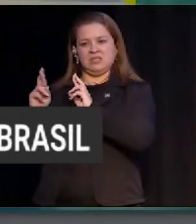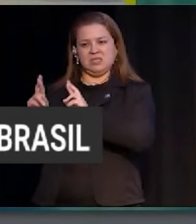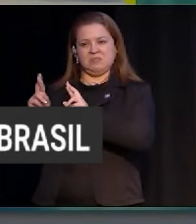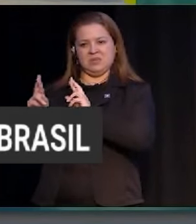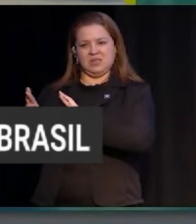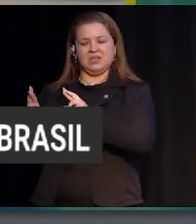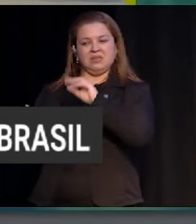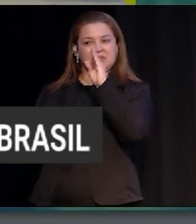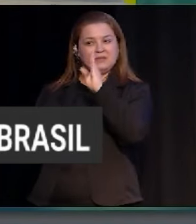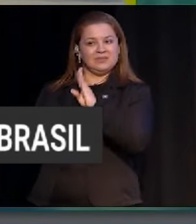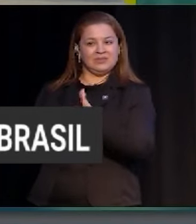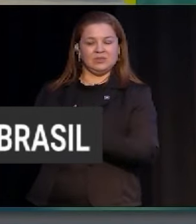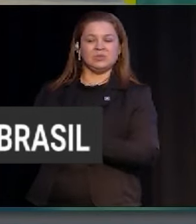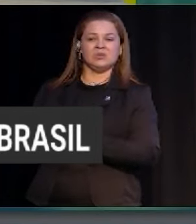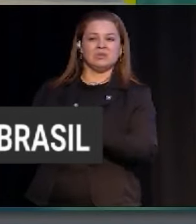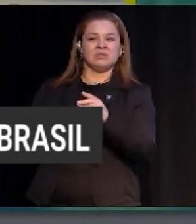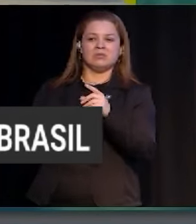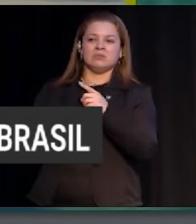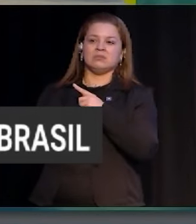esperamos do Brasil?